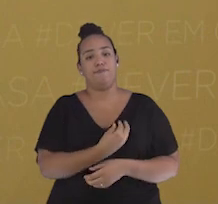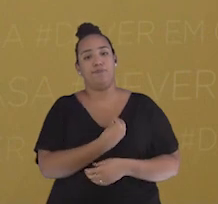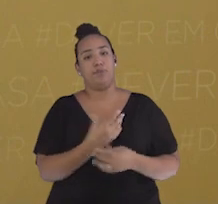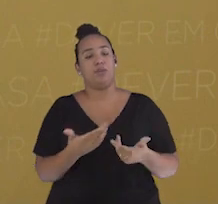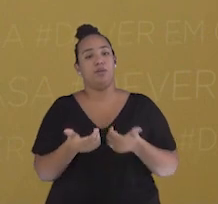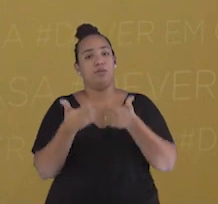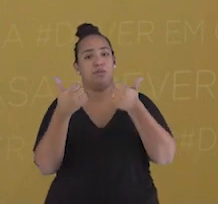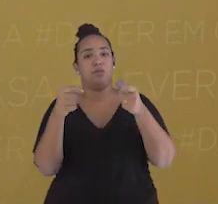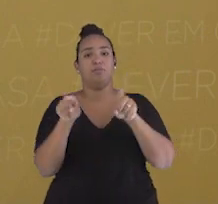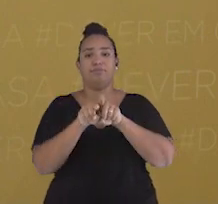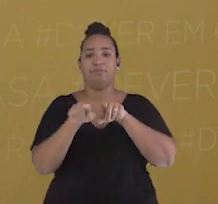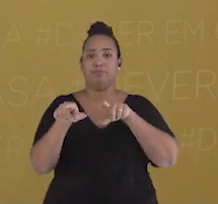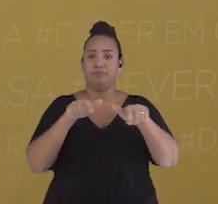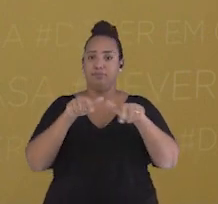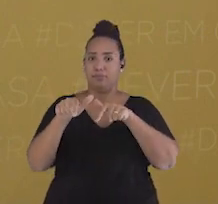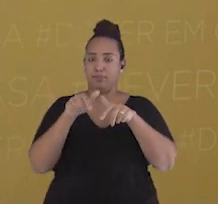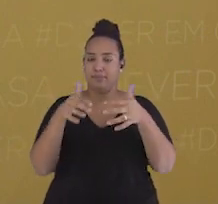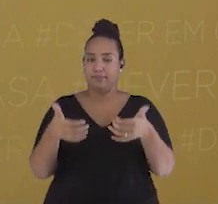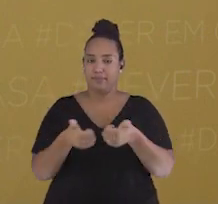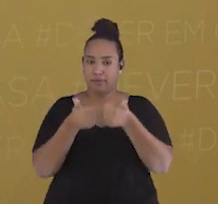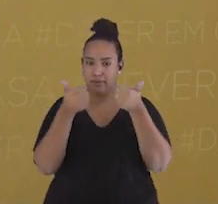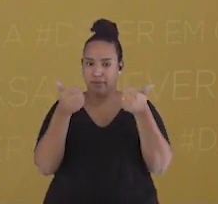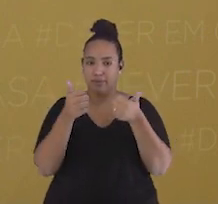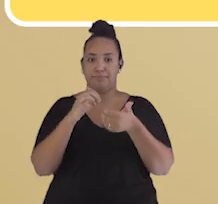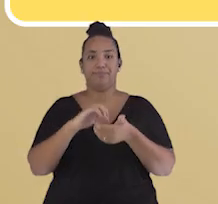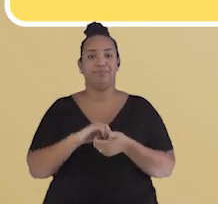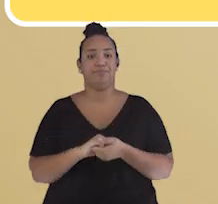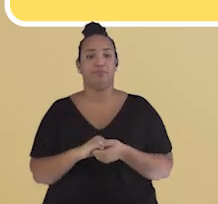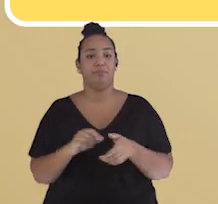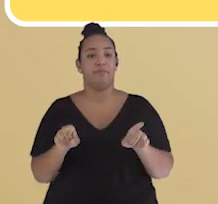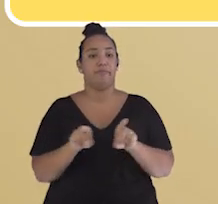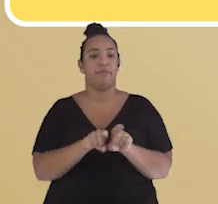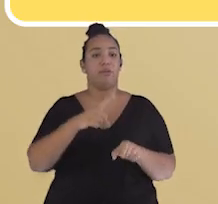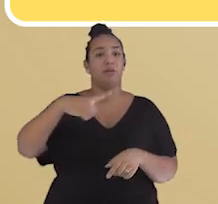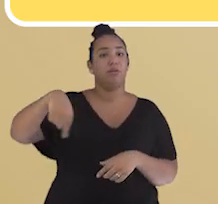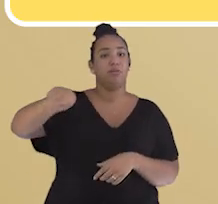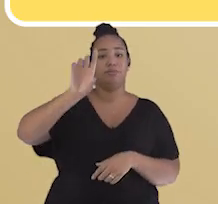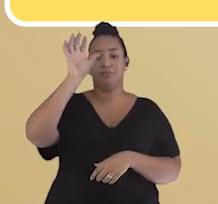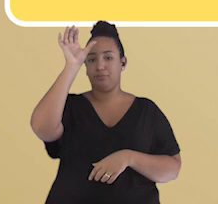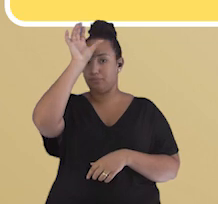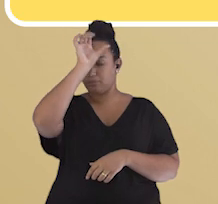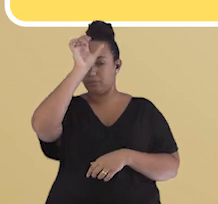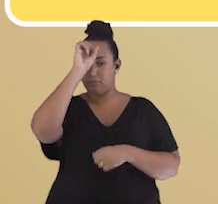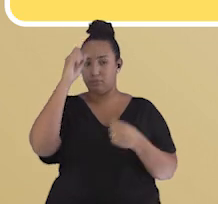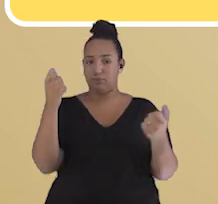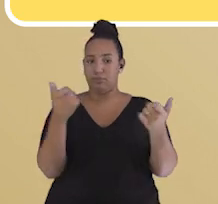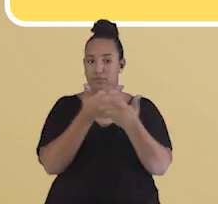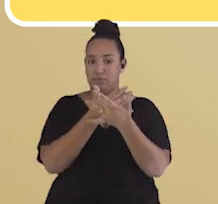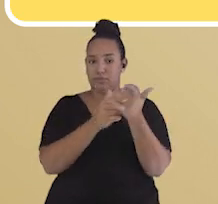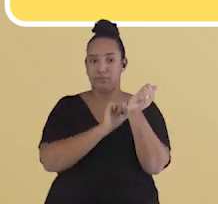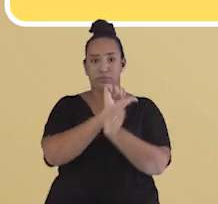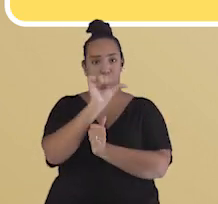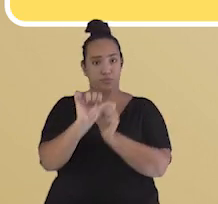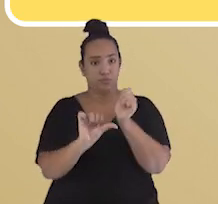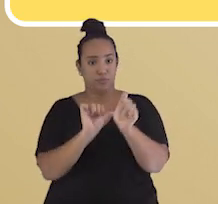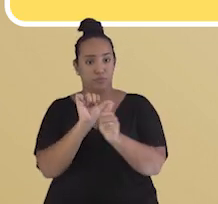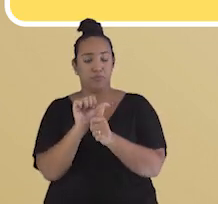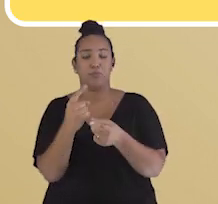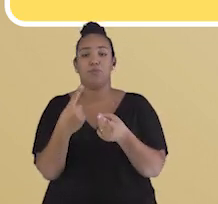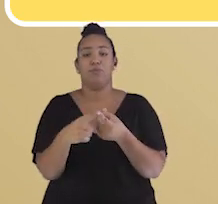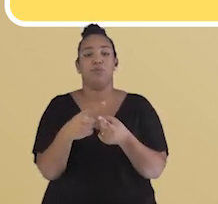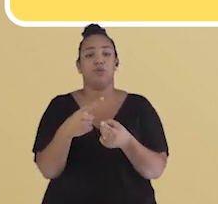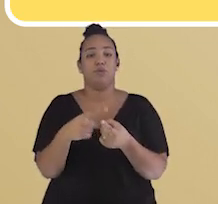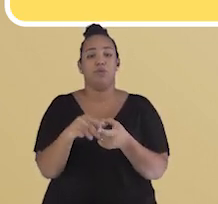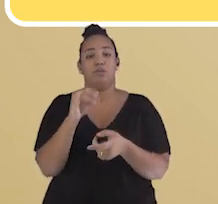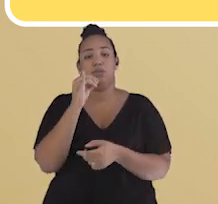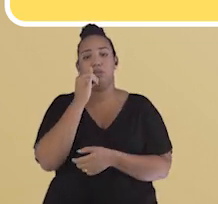de trabalho em expansão nas cidades. Nós vimos que as modificações das cidades são modificações